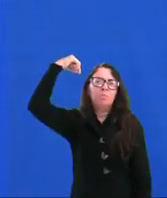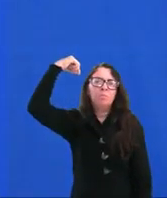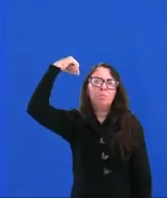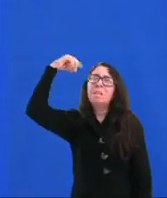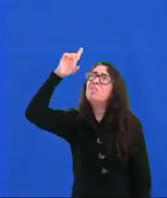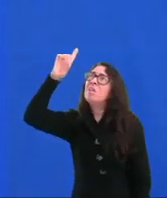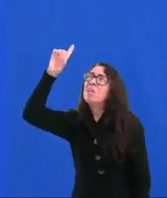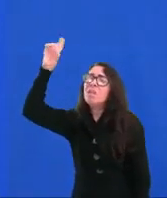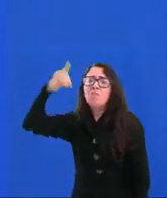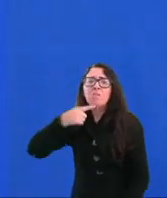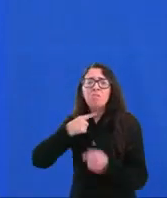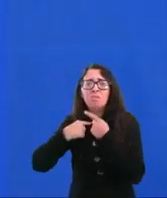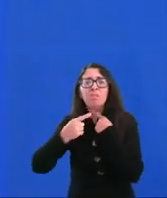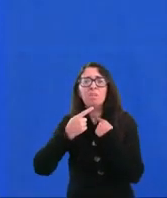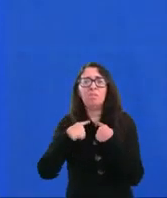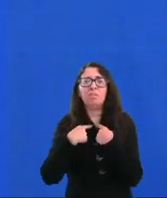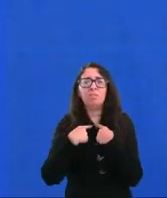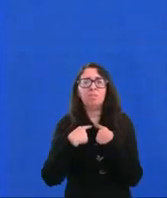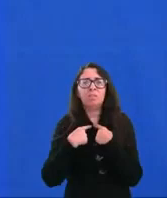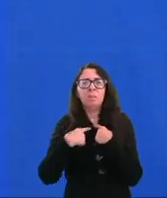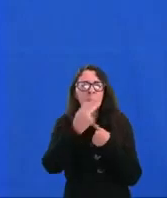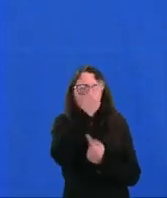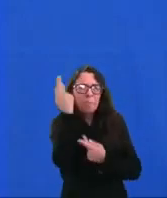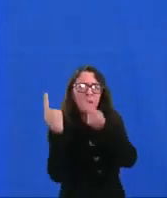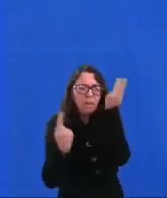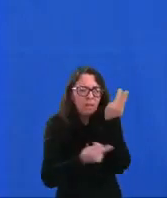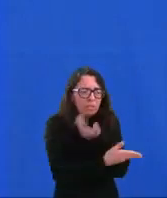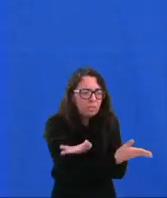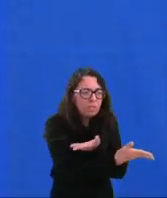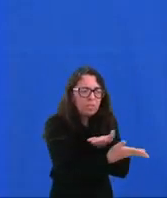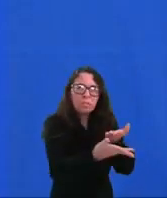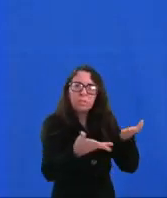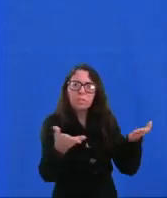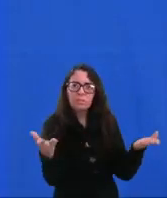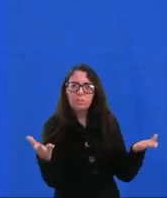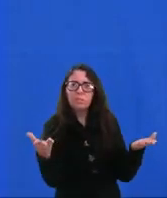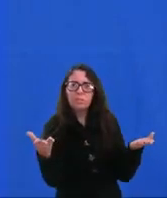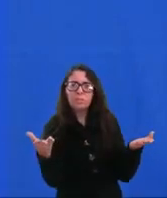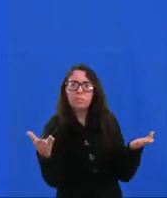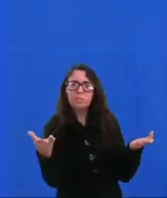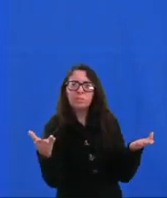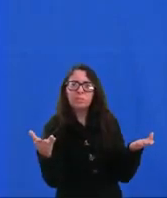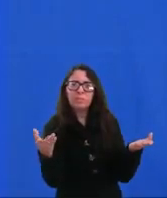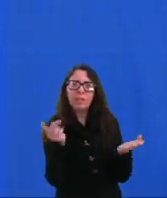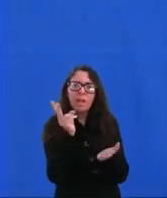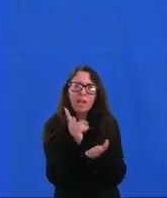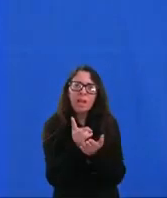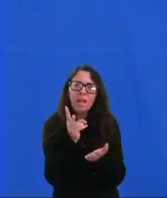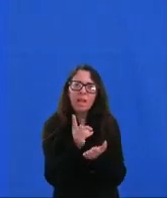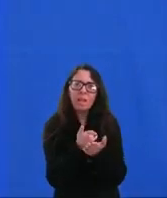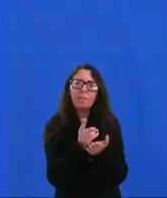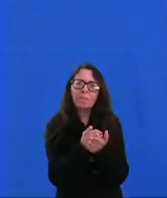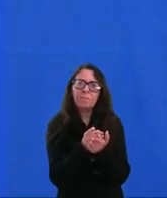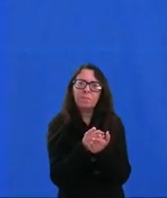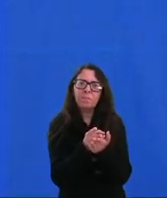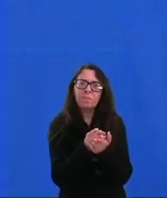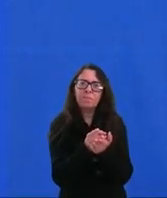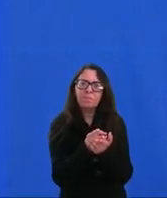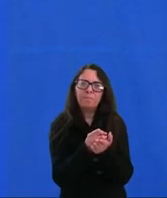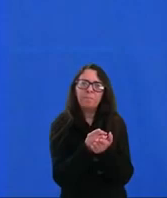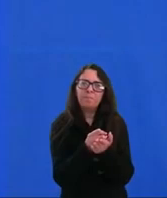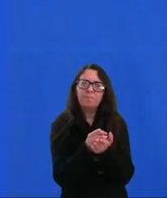Deus quer que Ele seja o Senhor de nossas vidas